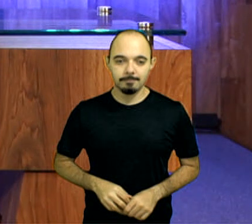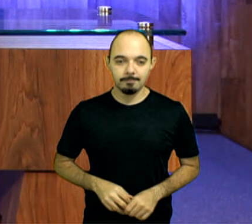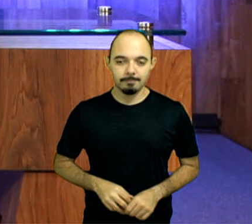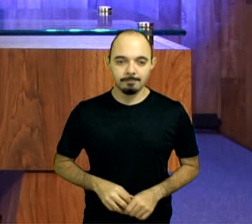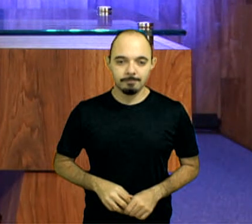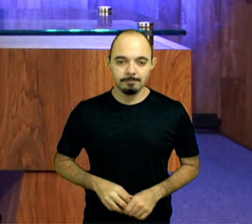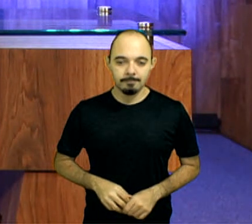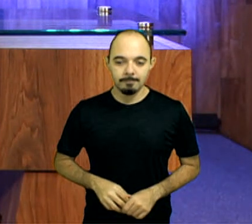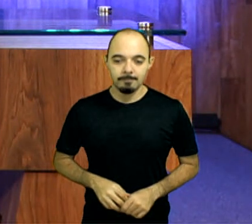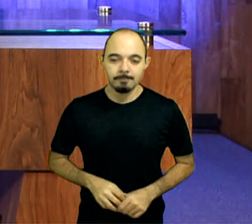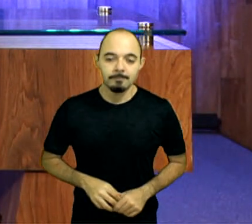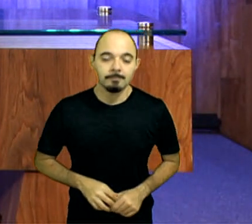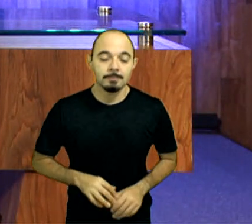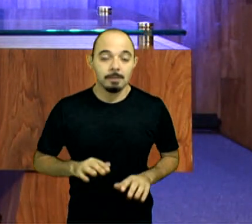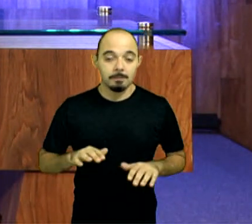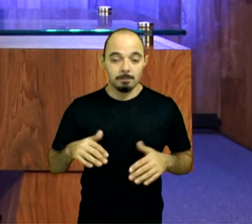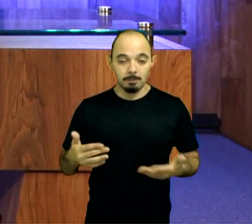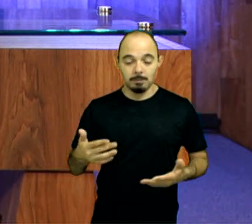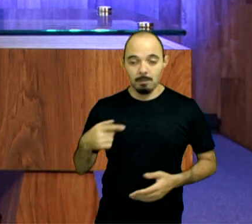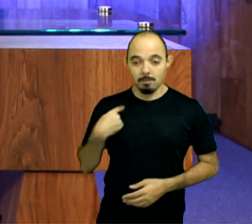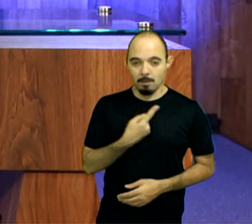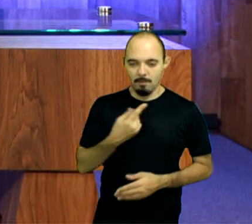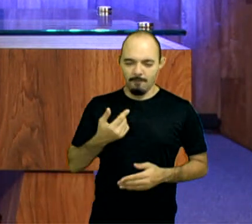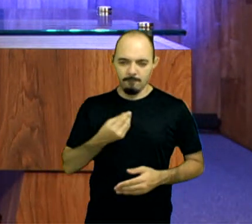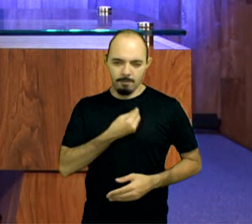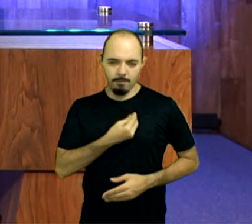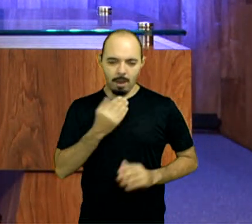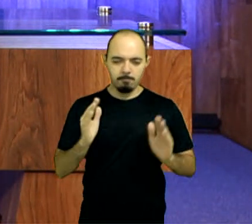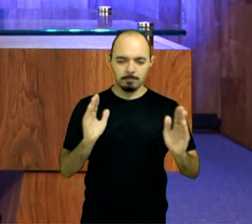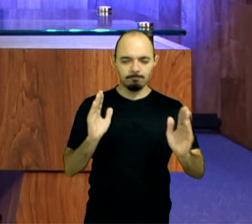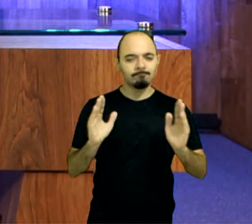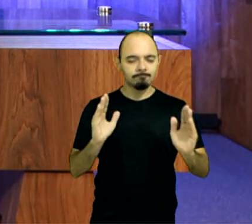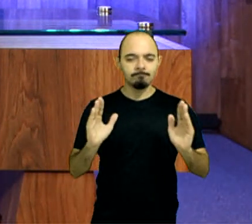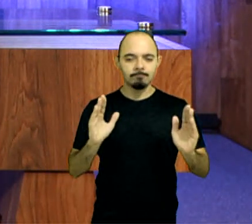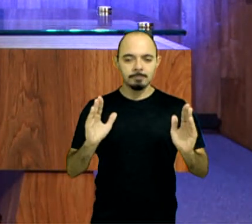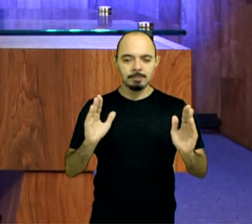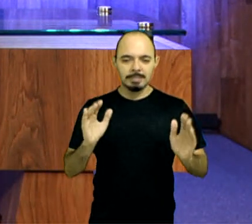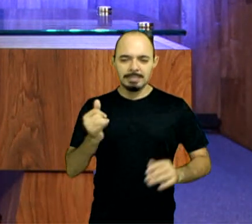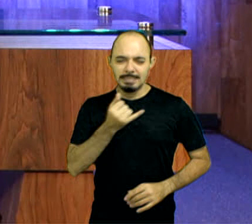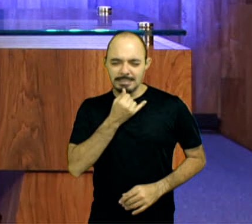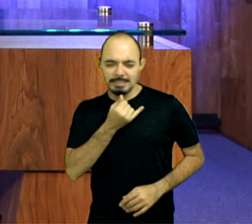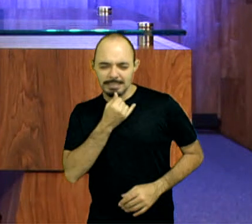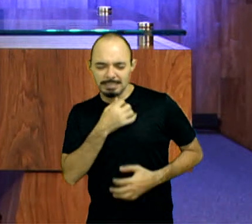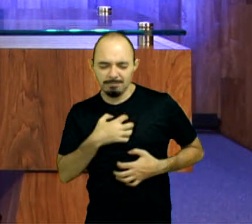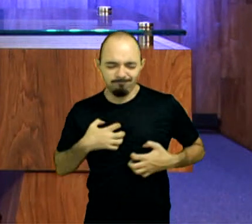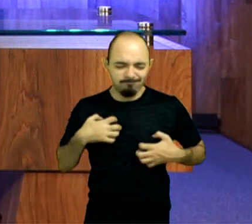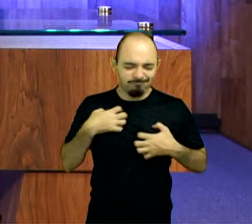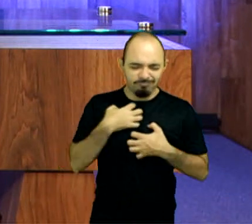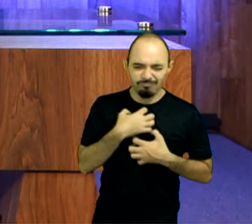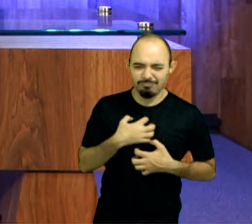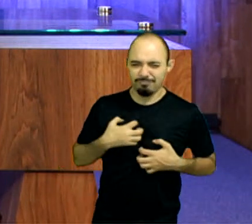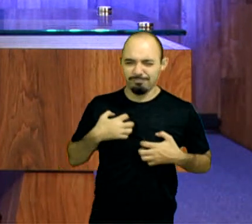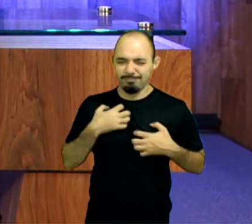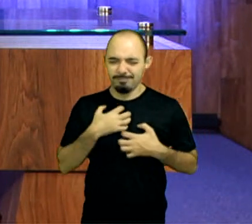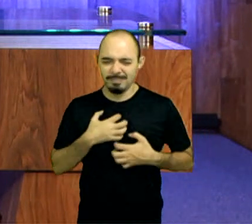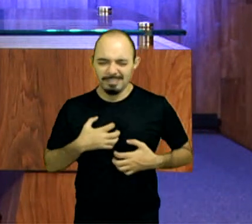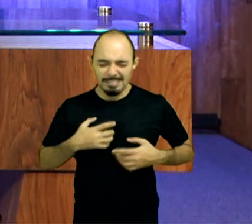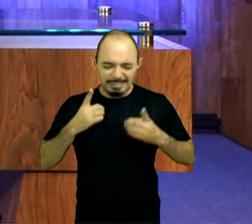Interessante que a gente vive uma época em que a tristeza, a melancolia tem sido